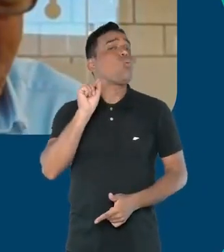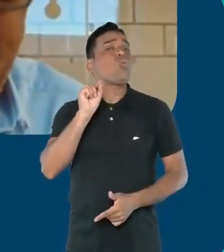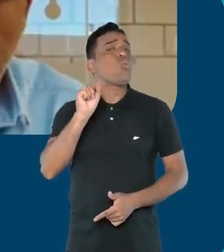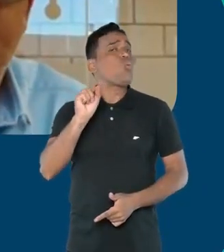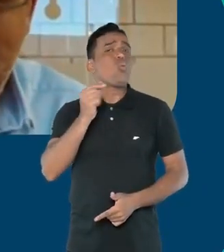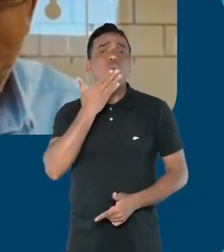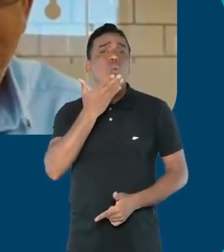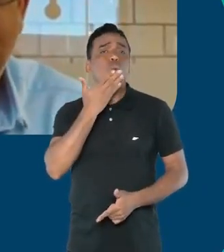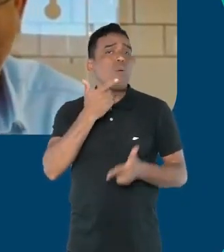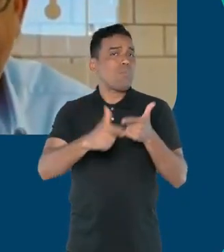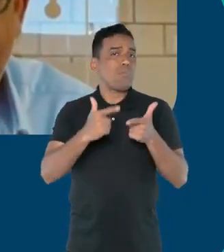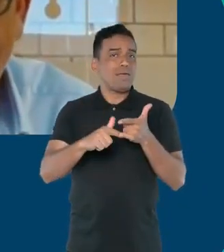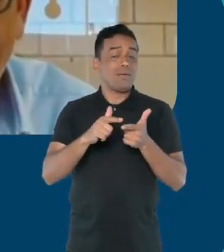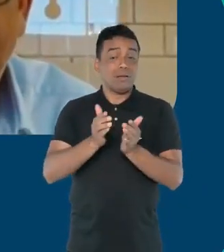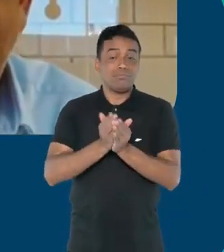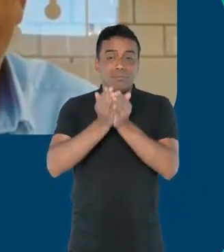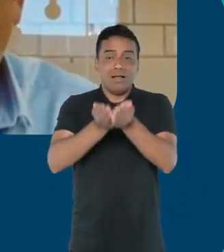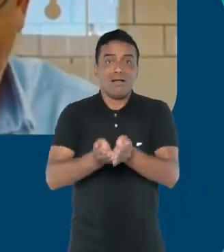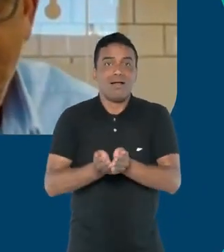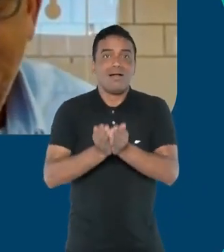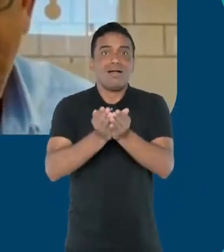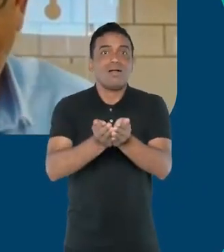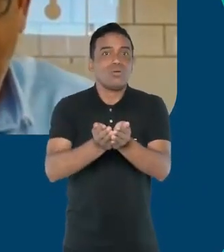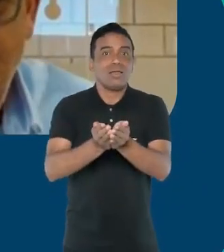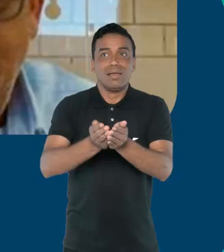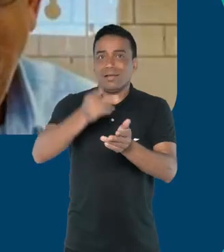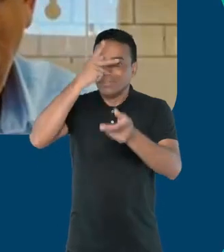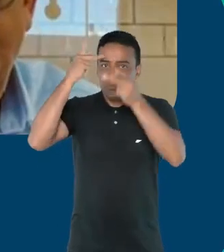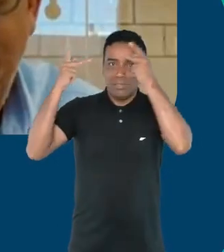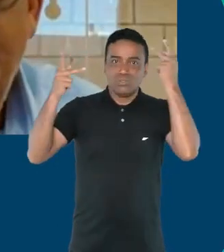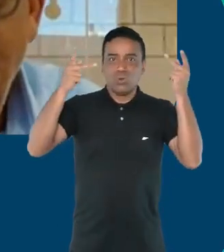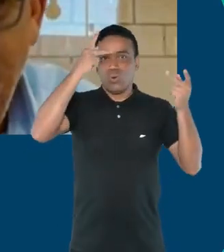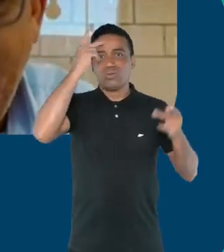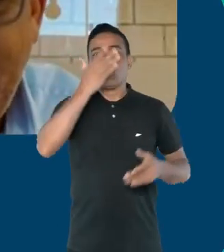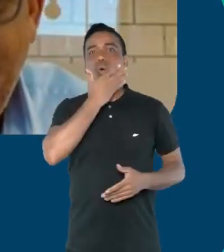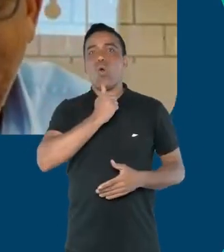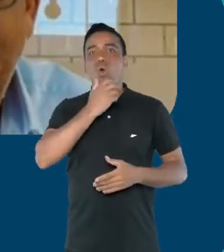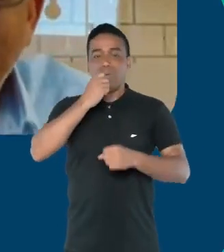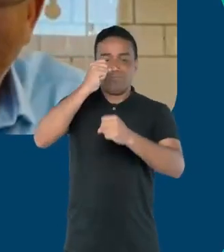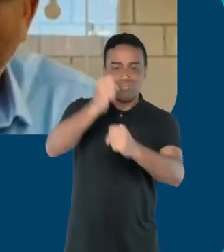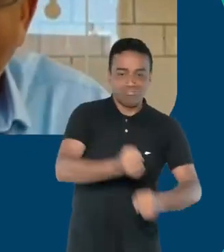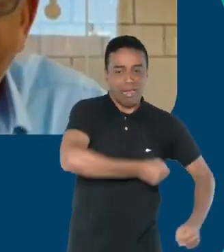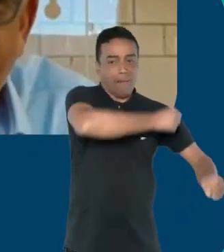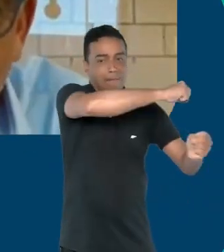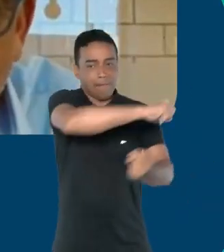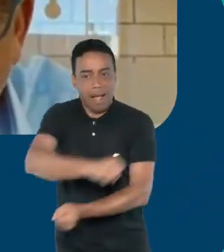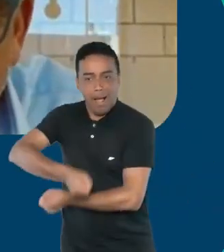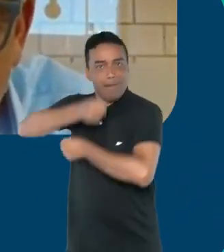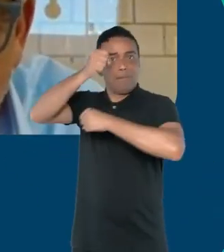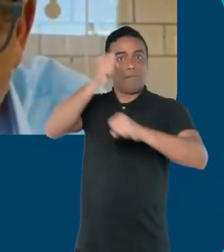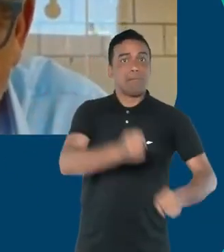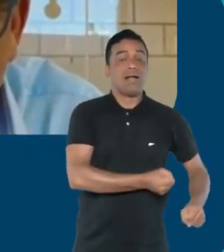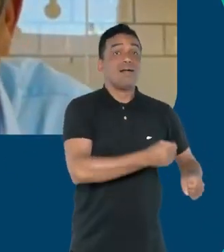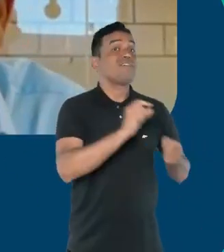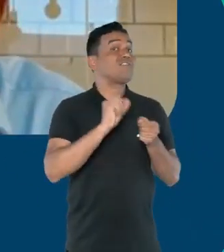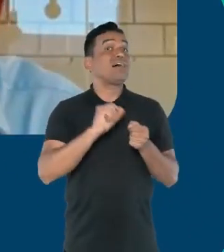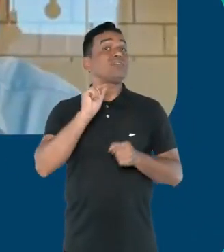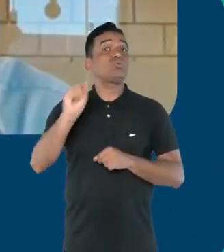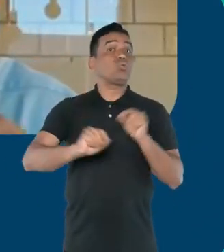problema? Que move a embarcação são os barqueiros, são os remadores. Ele, então, faz o